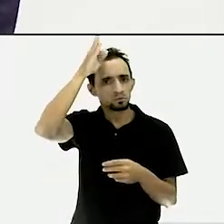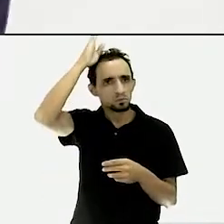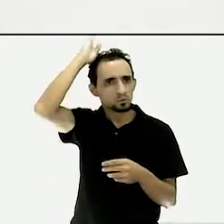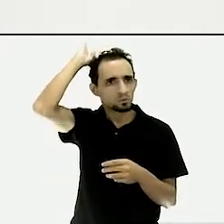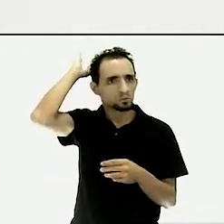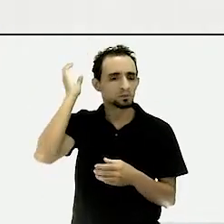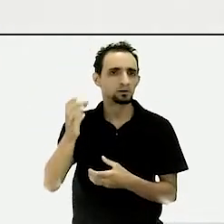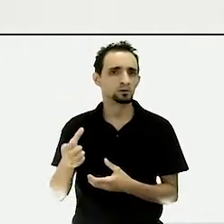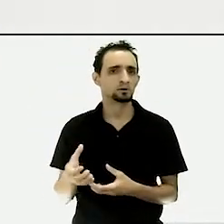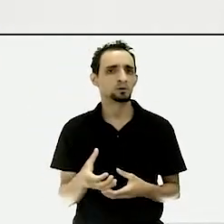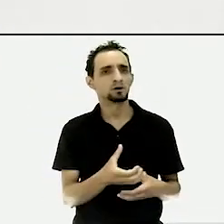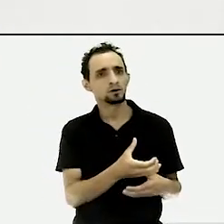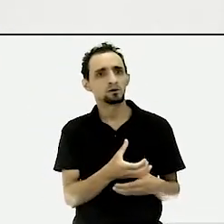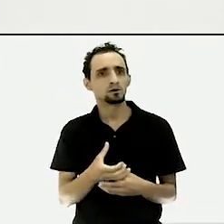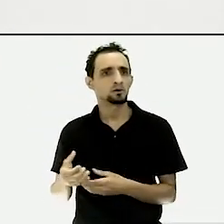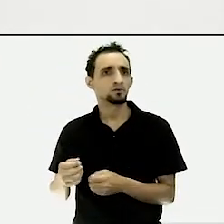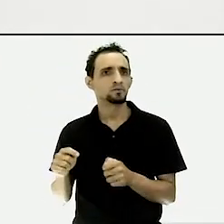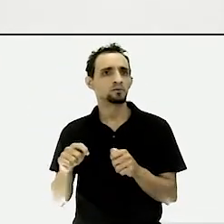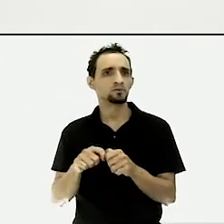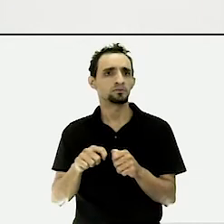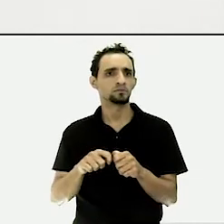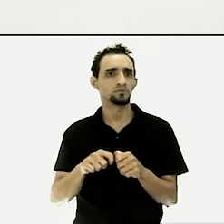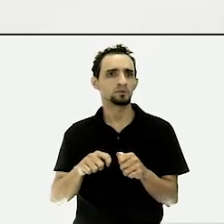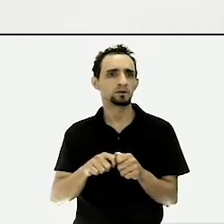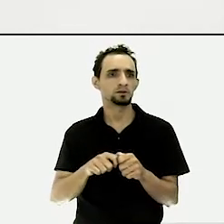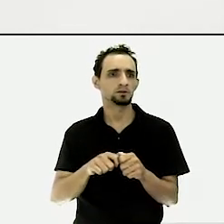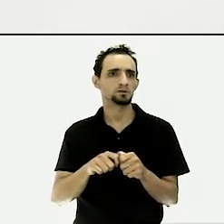do Corpo de Bombeiros local, né?